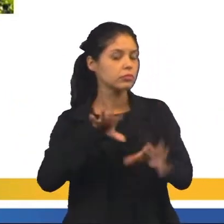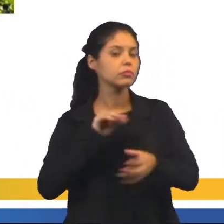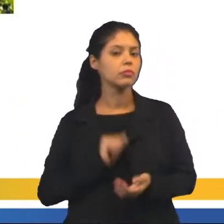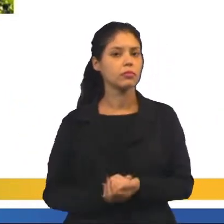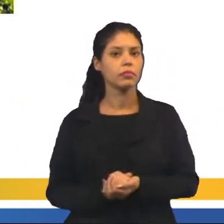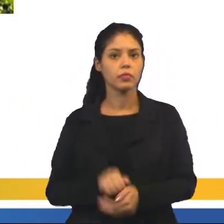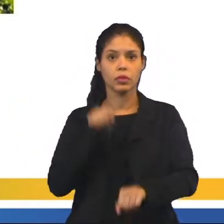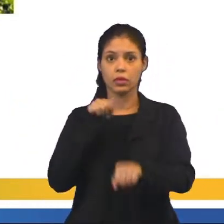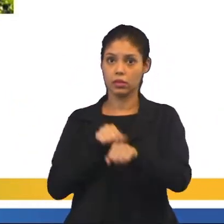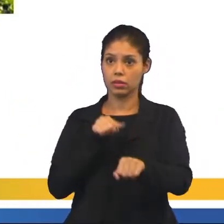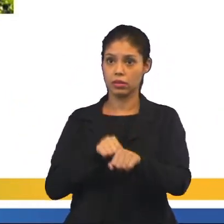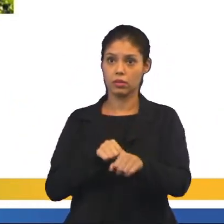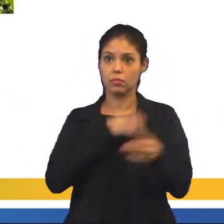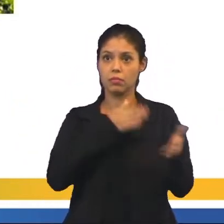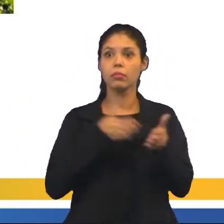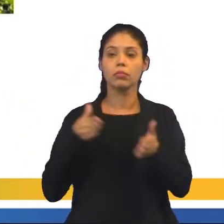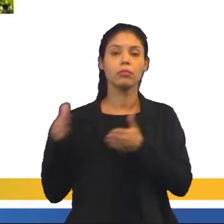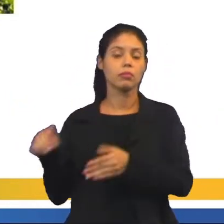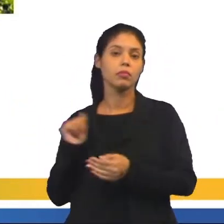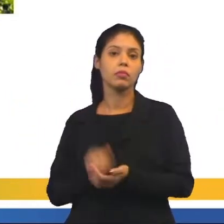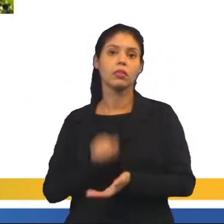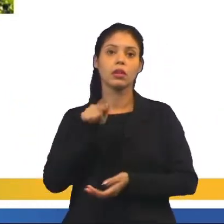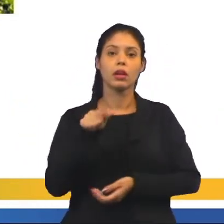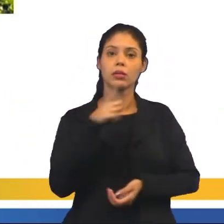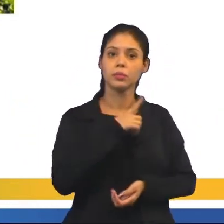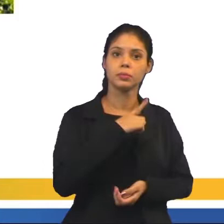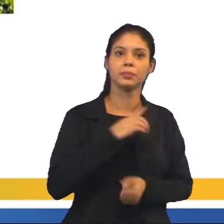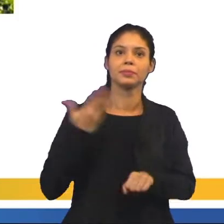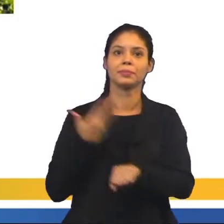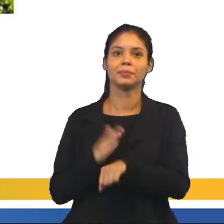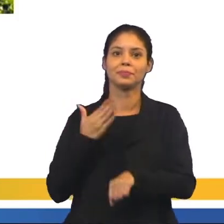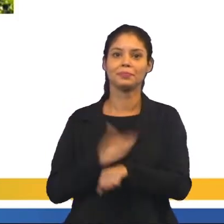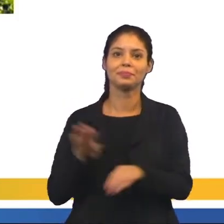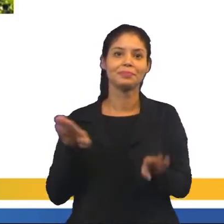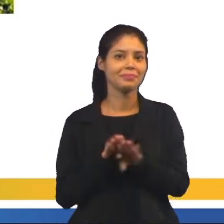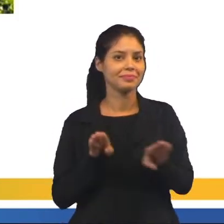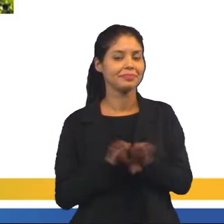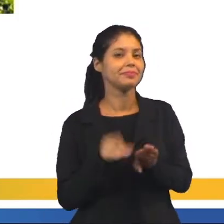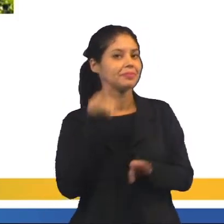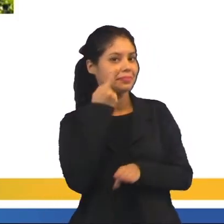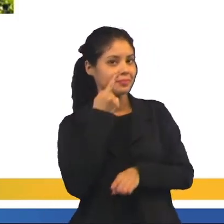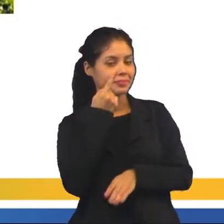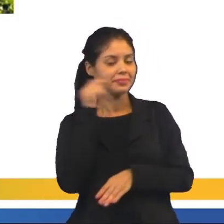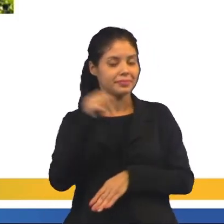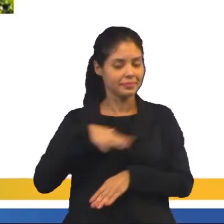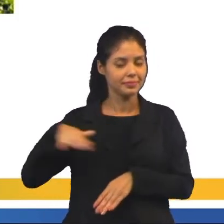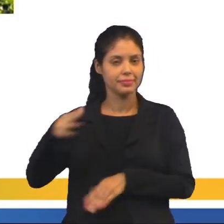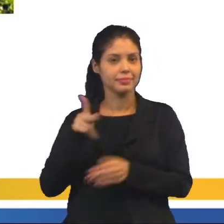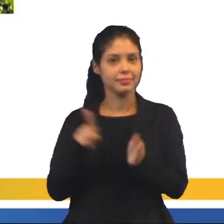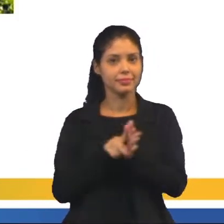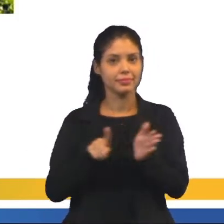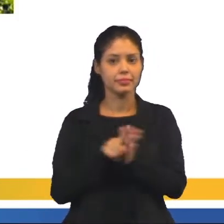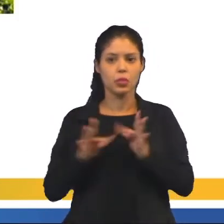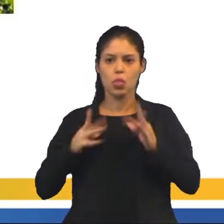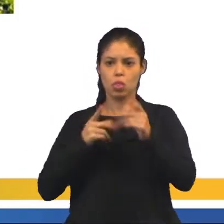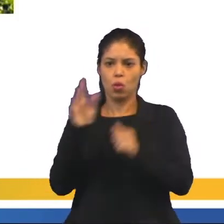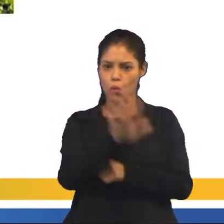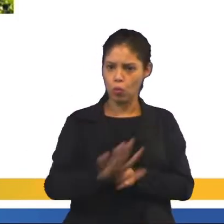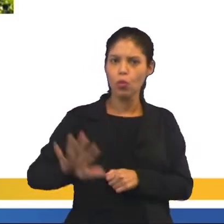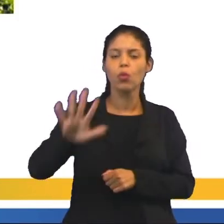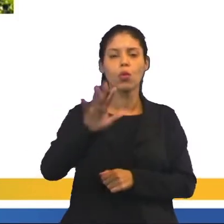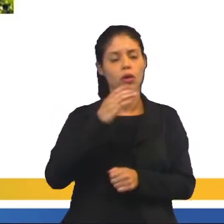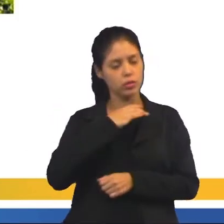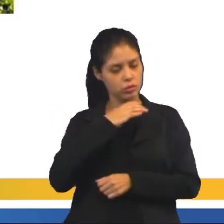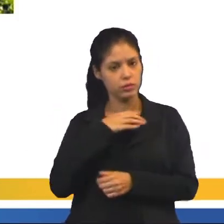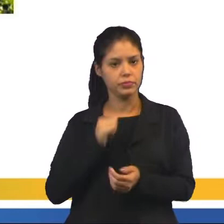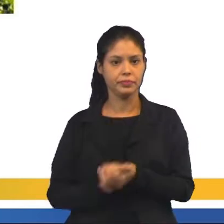em tempos muito passados, você tinha praticamente a área rural subordinada totalmente à